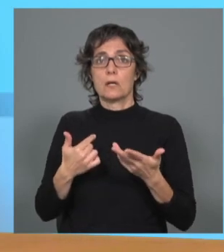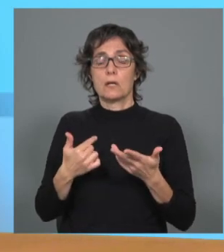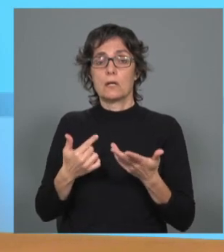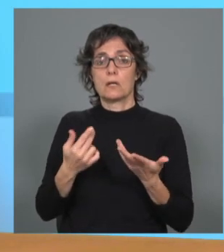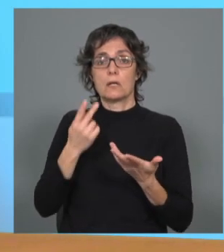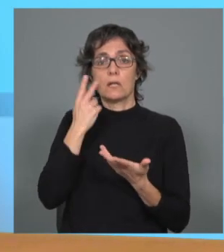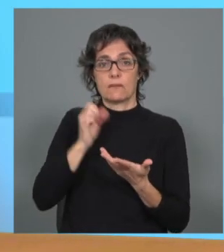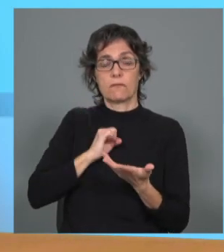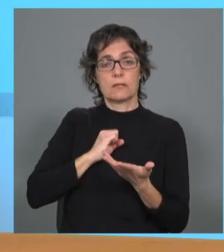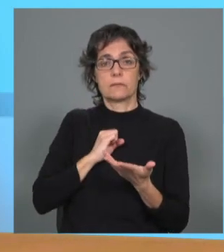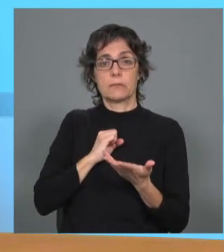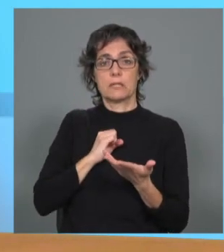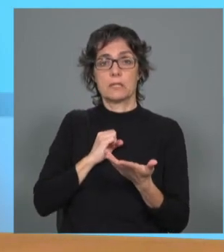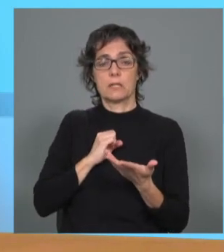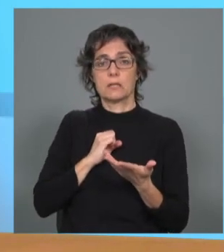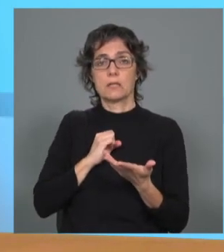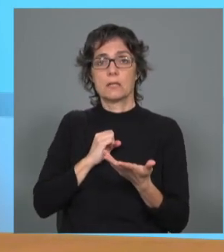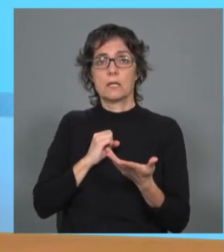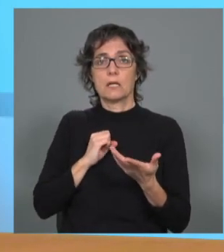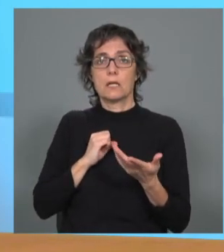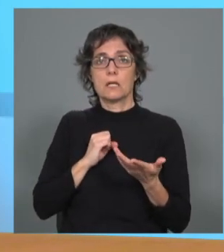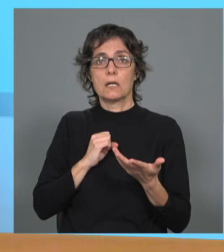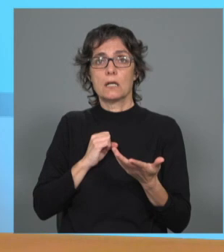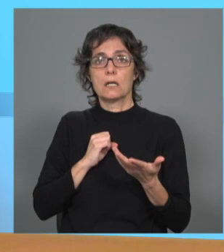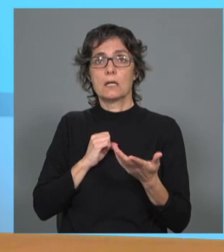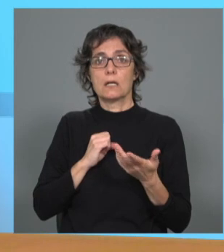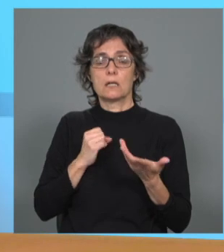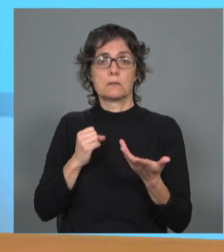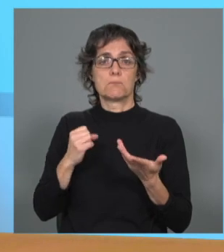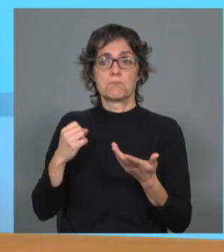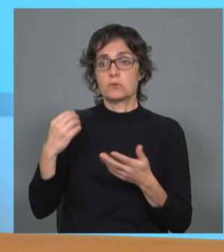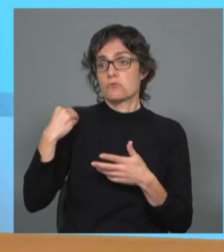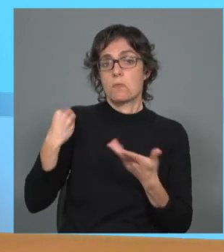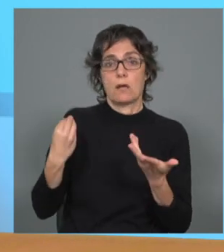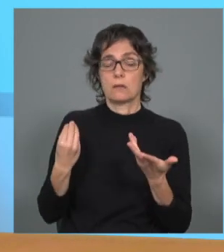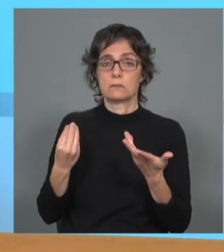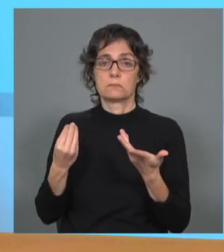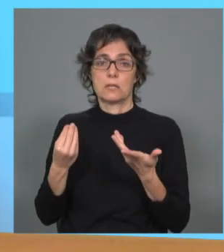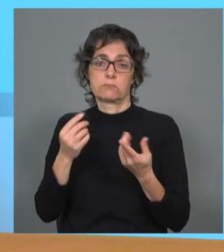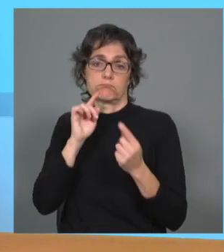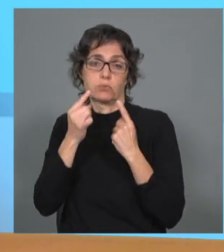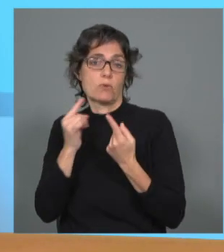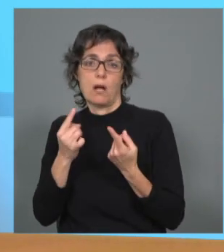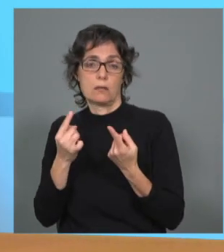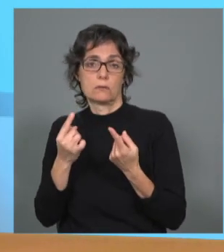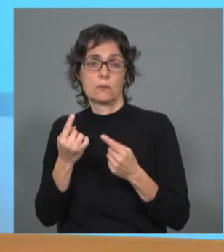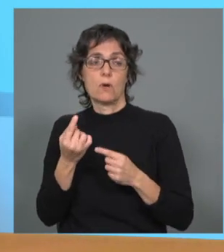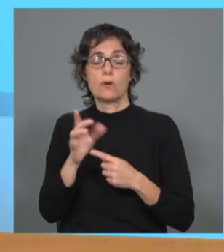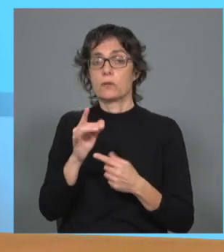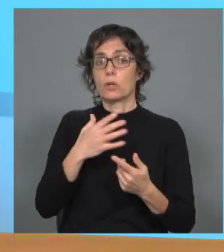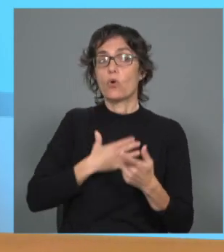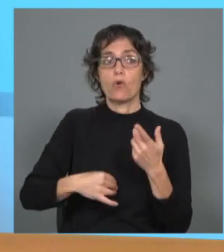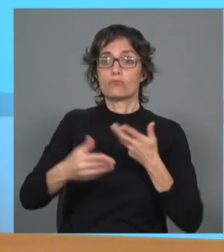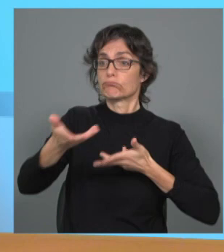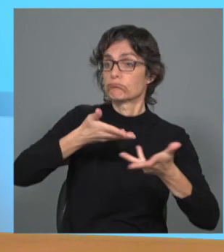mesmo na minha diocese eu sou ouvida, de facto, com muita facilidade. É verdade que também tenho um espírito muito proativo e,